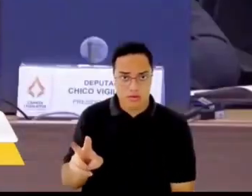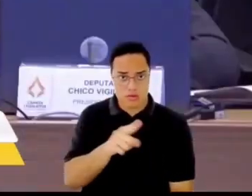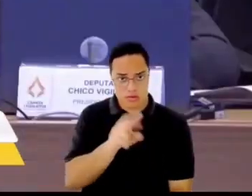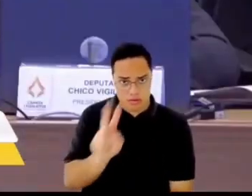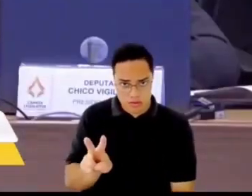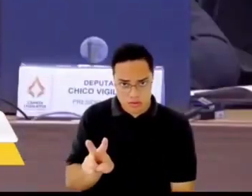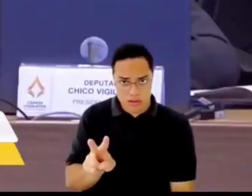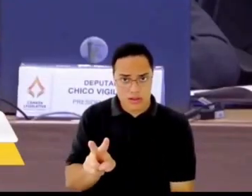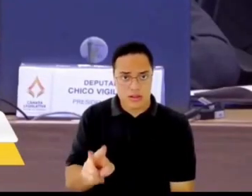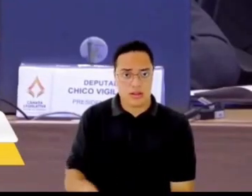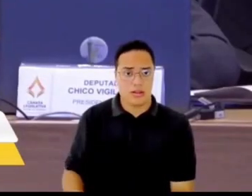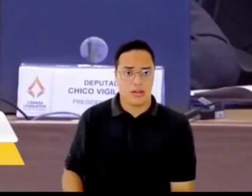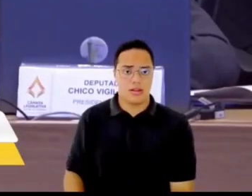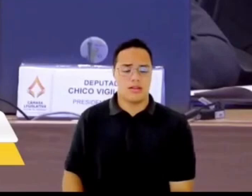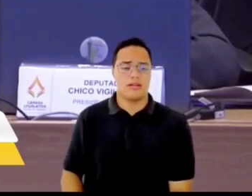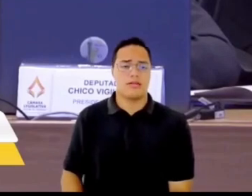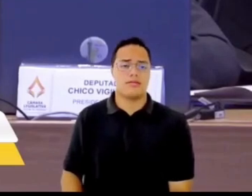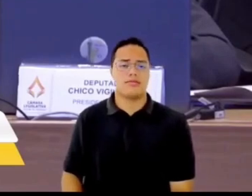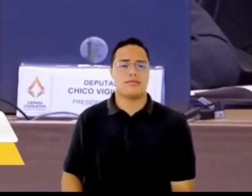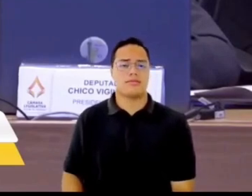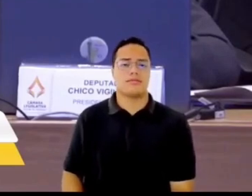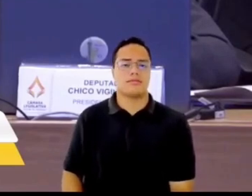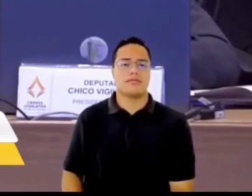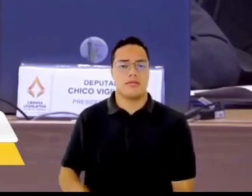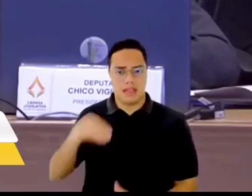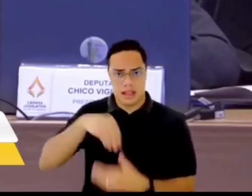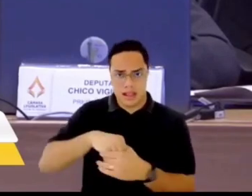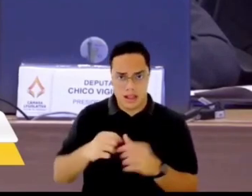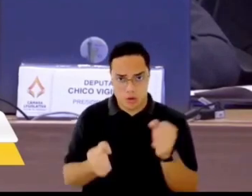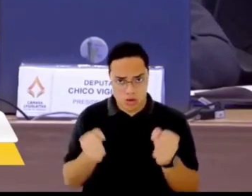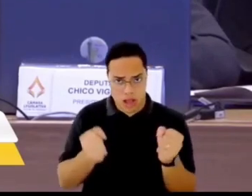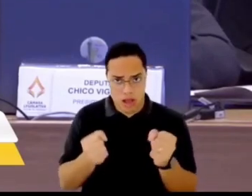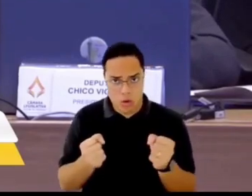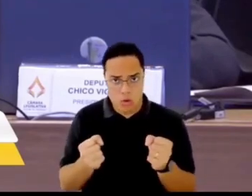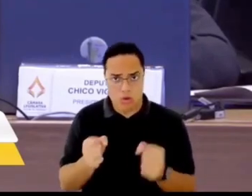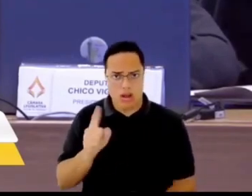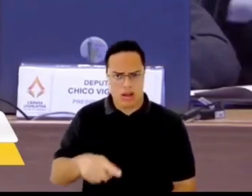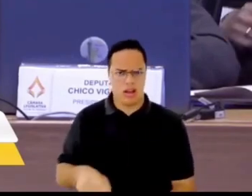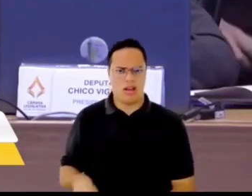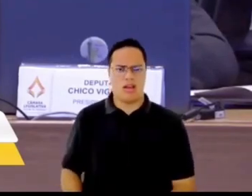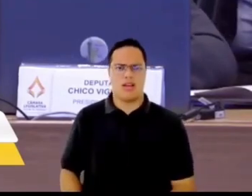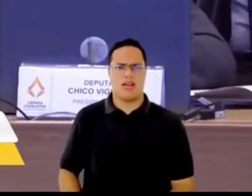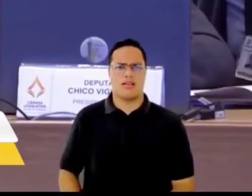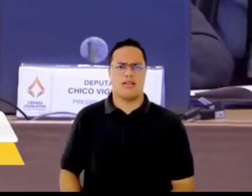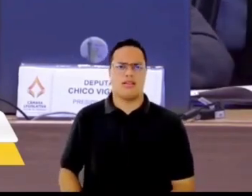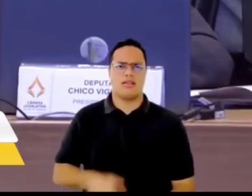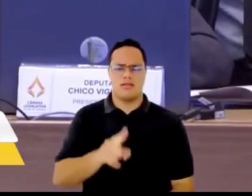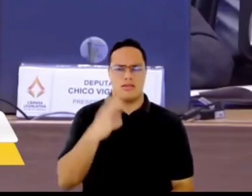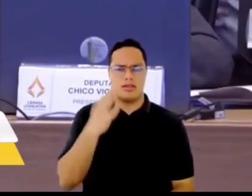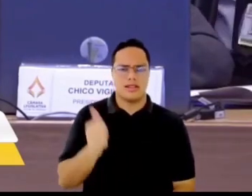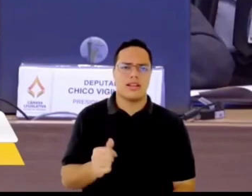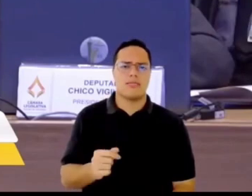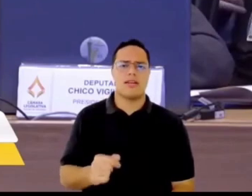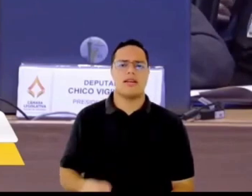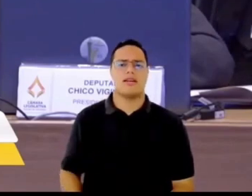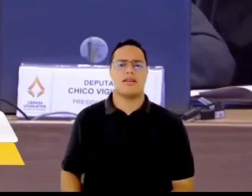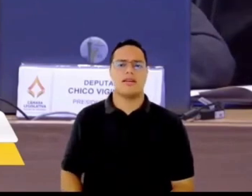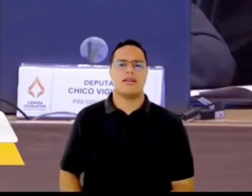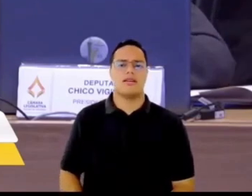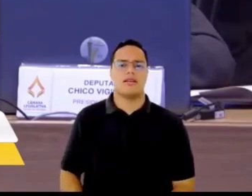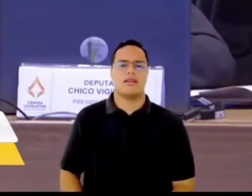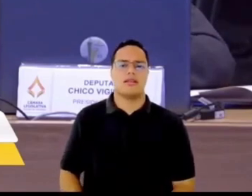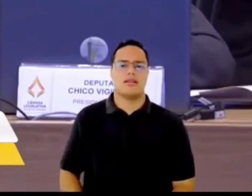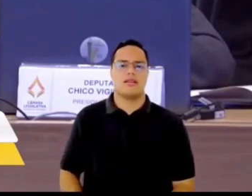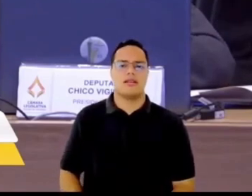viu ele instalando o artefato? Eu vi. Dentro do carro do senhor? Aconteceu da seguinte forma. O senhor sabia que poderia